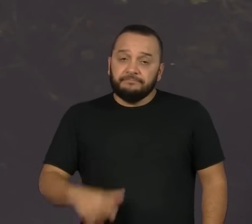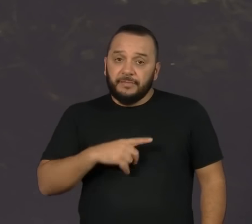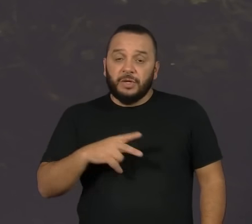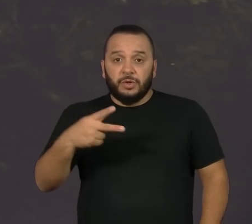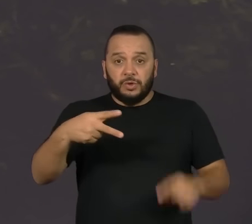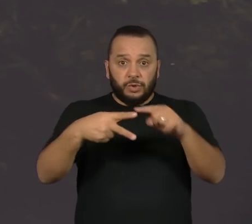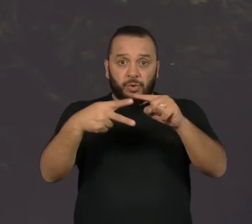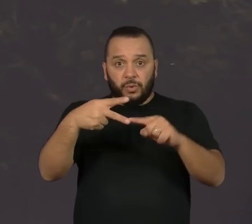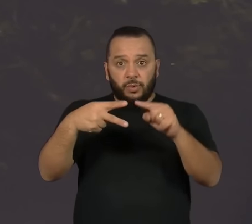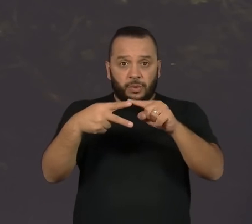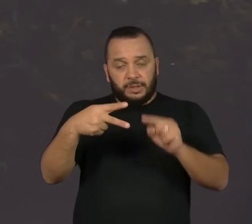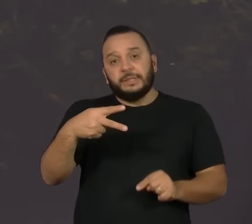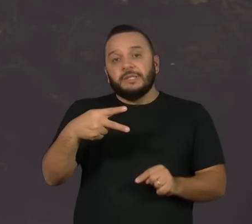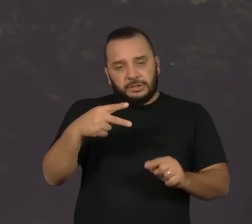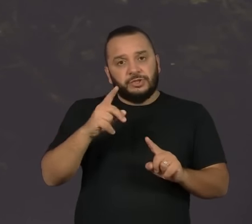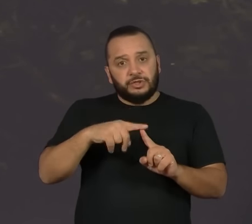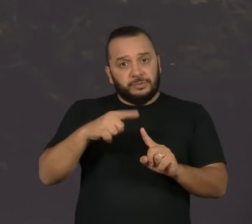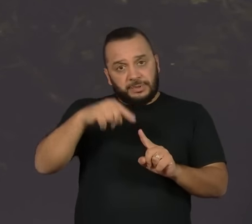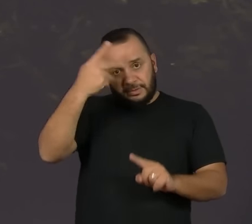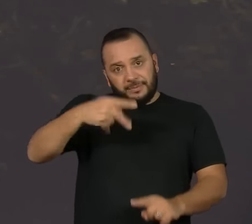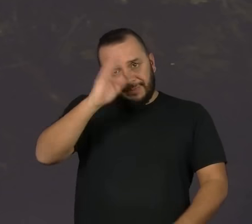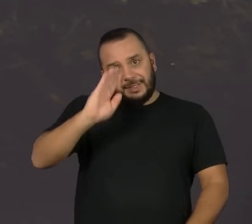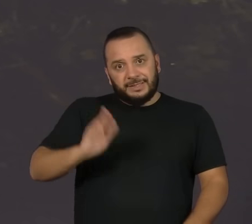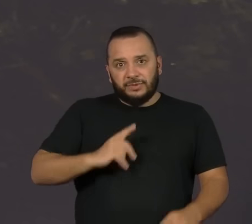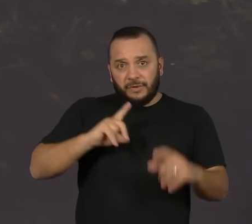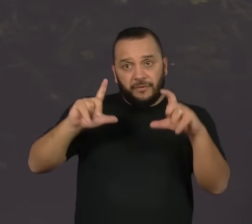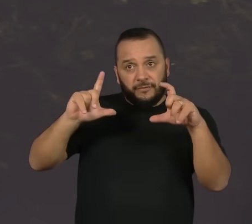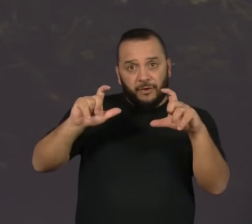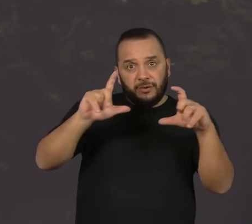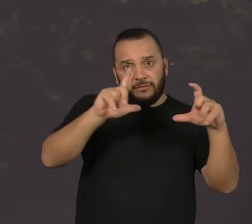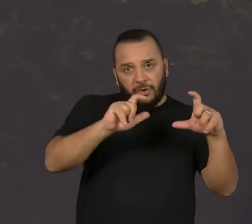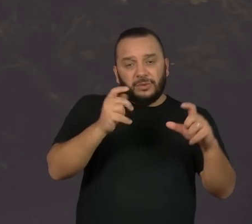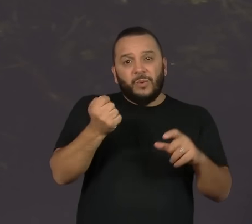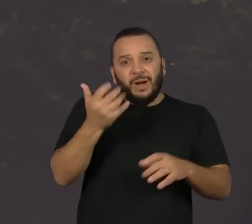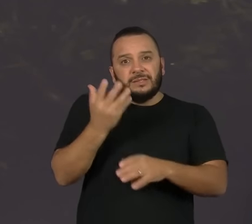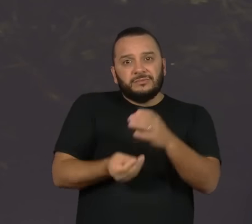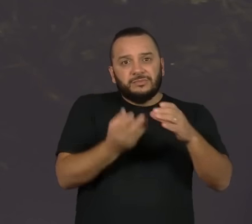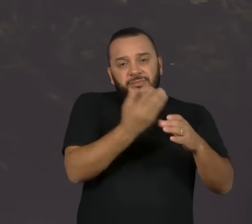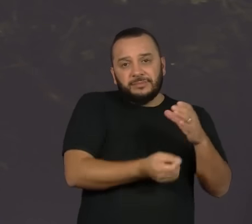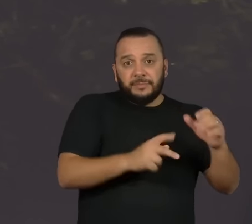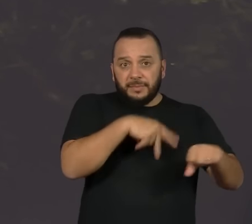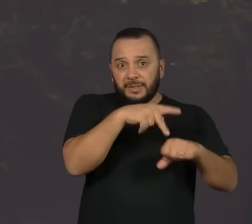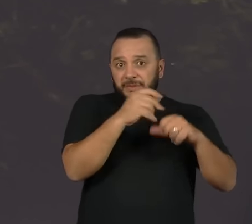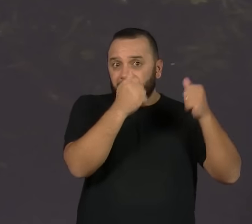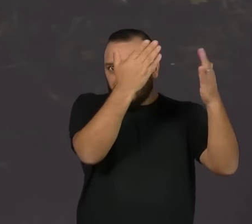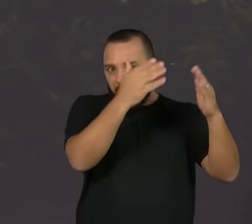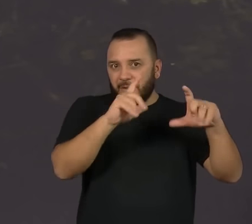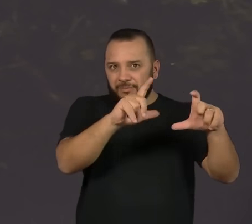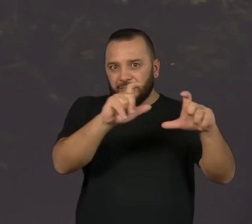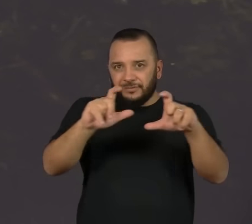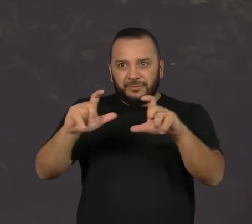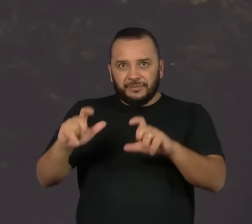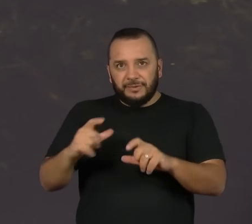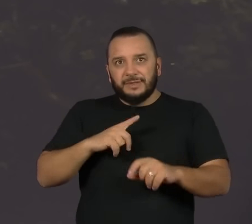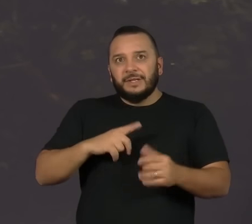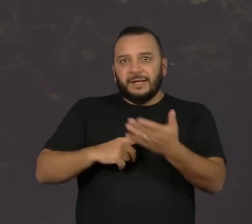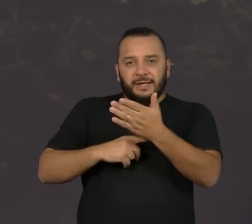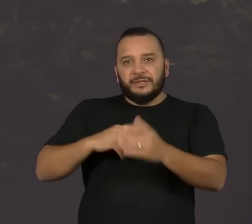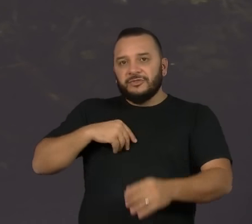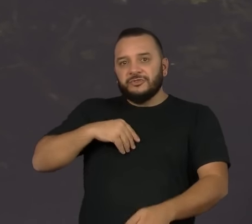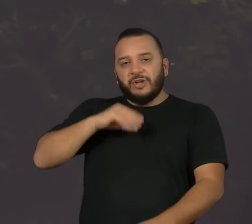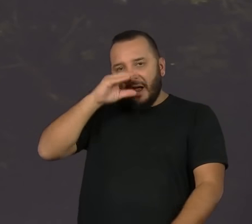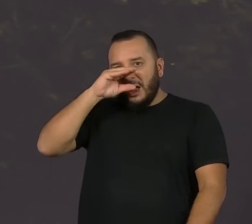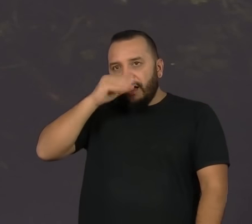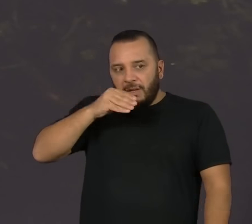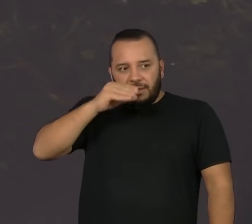espécies brasileiras ameaçadas de extinção, fotografadas por profissionais estrangeiros, estão na mostra. A anta, dispersora